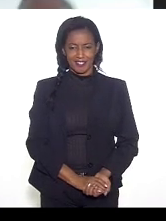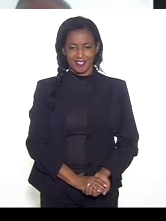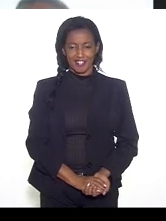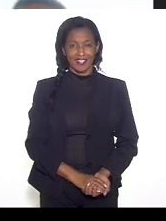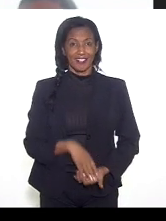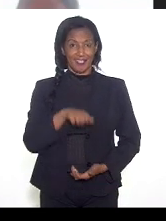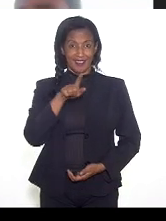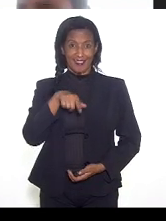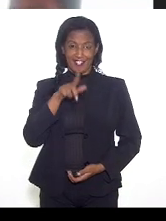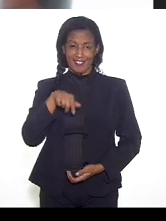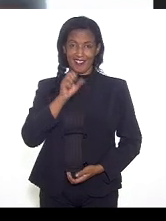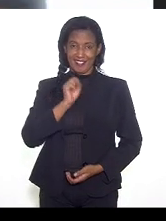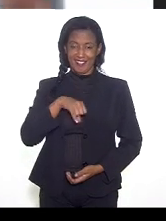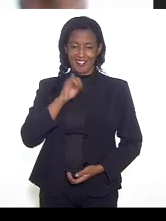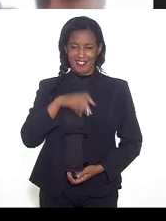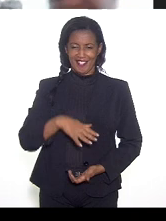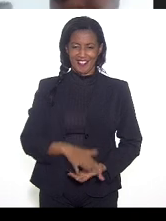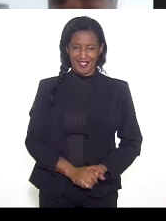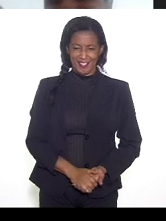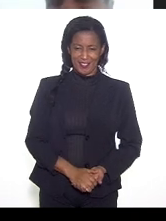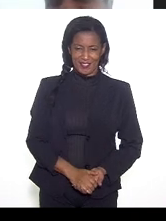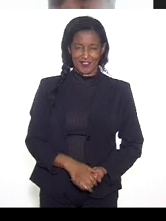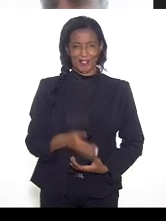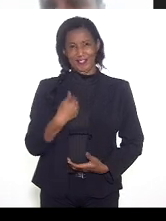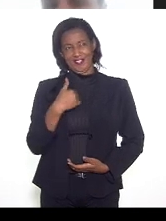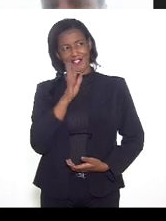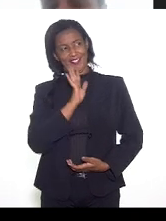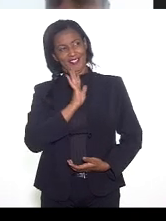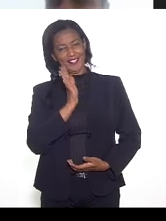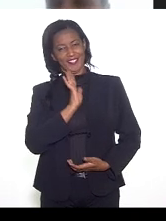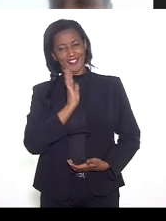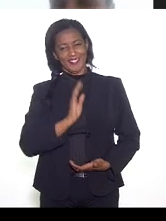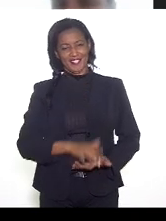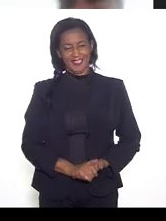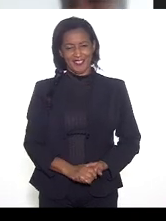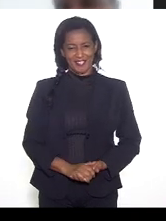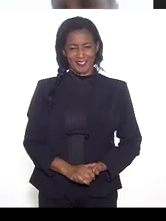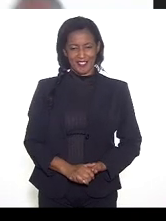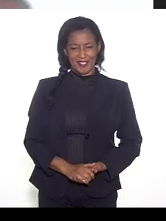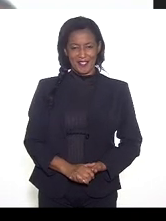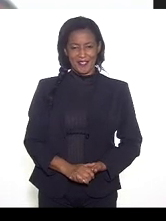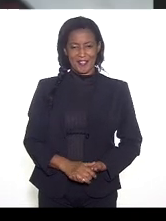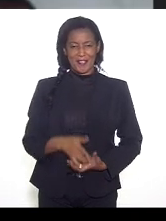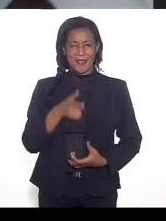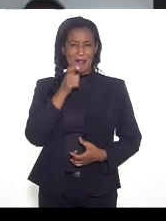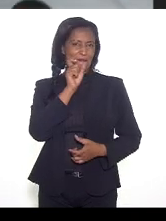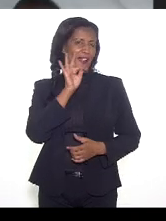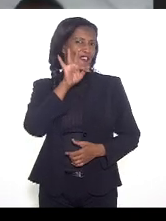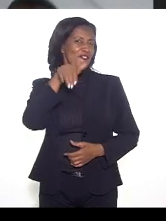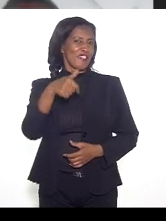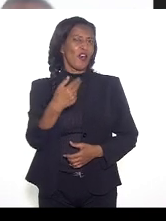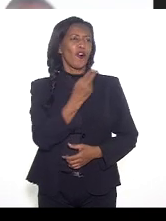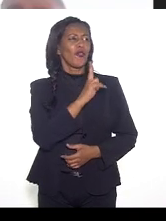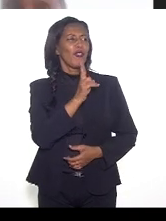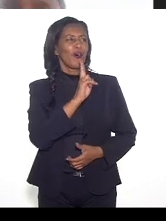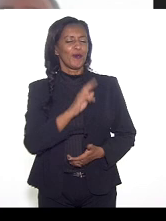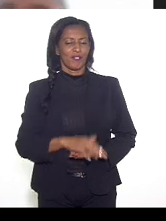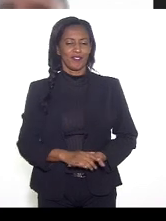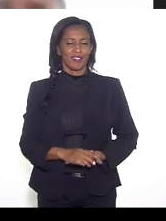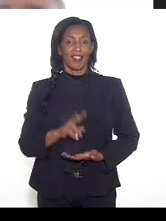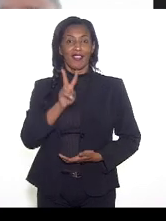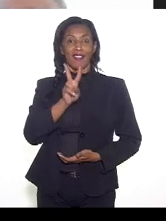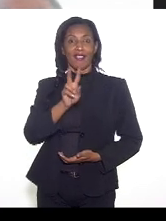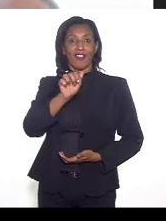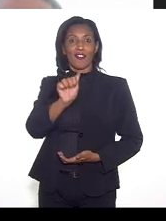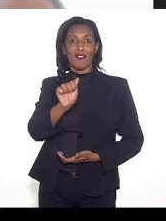É sim, senhor. Dá tchau. Com as palavras finais da sua filha, qual o nome dela, Evandro?